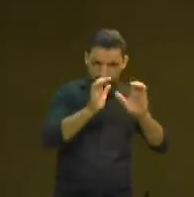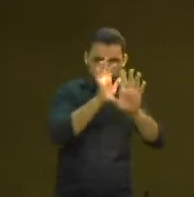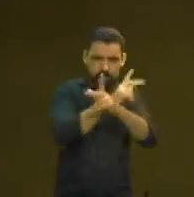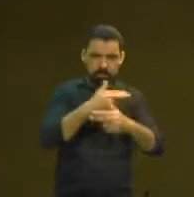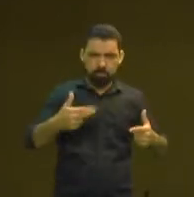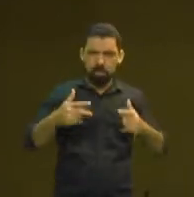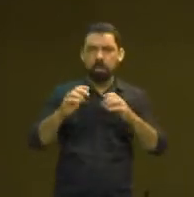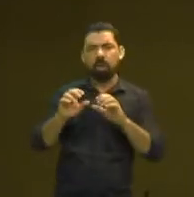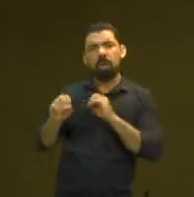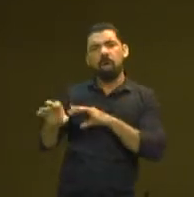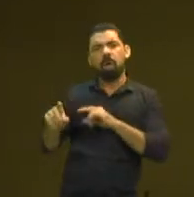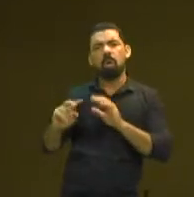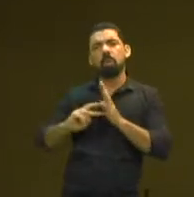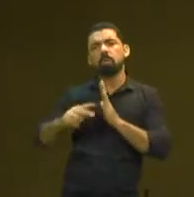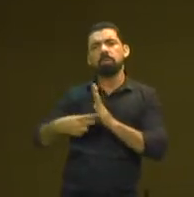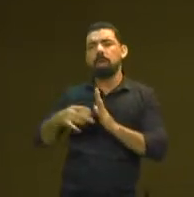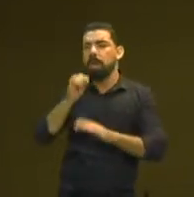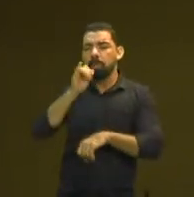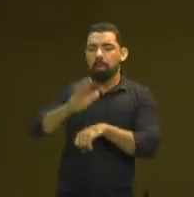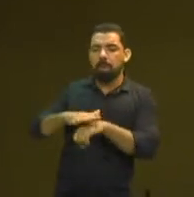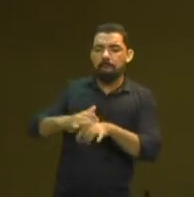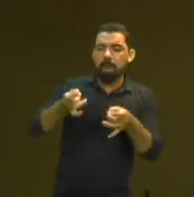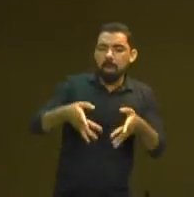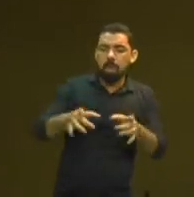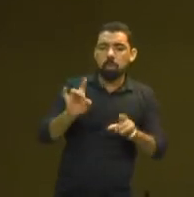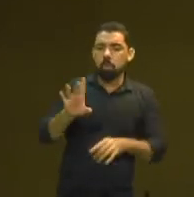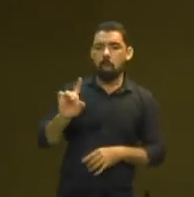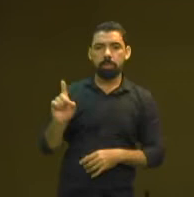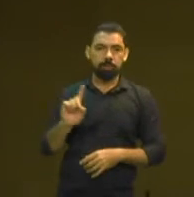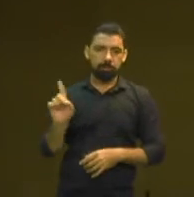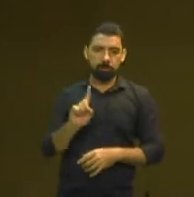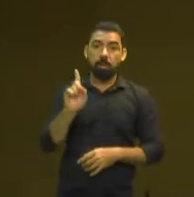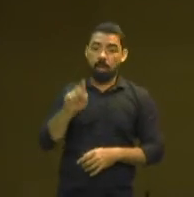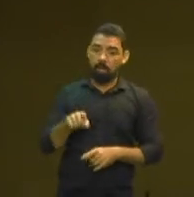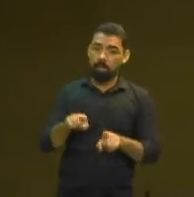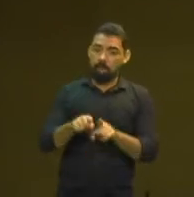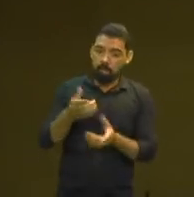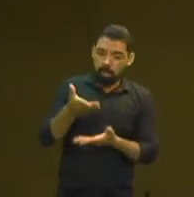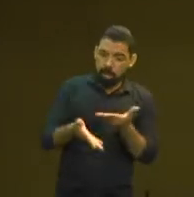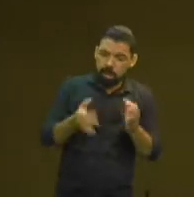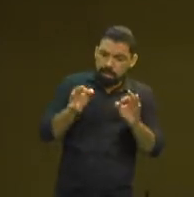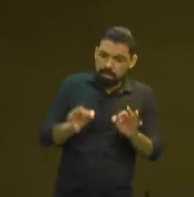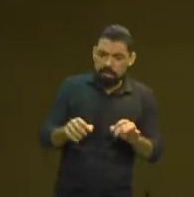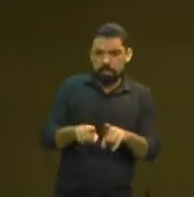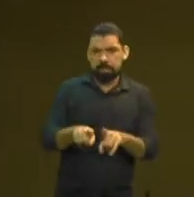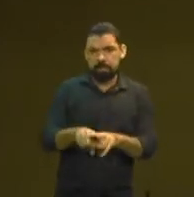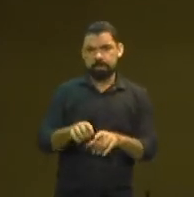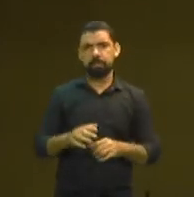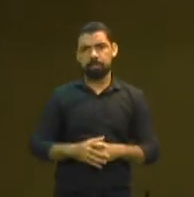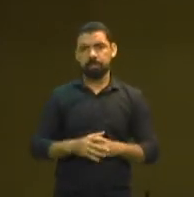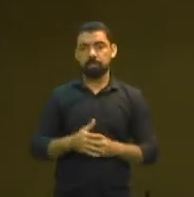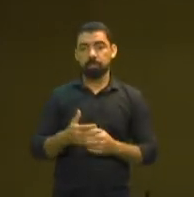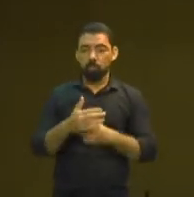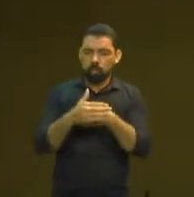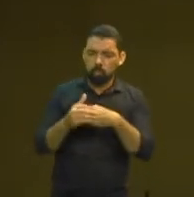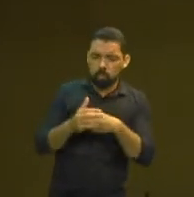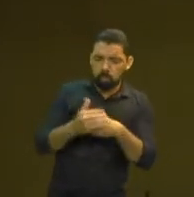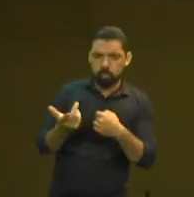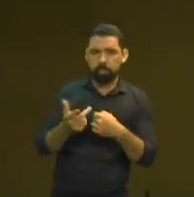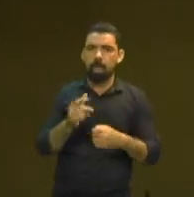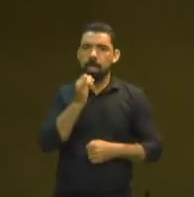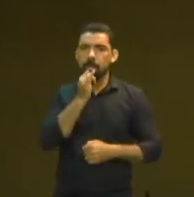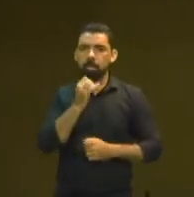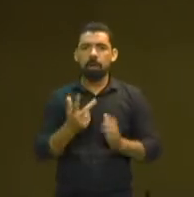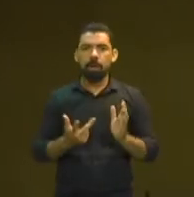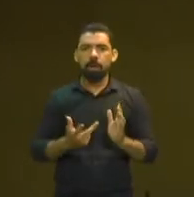só para não abandonar, é realmente da cultura de criar corretamente ou de ter corretamente os animais. Ou seja, você buscar castrá-los, porque